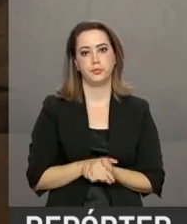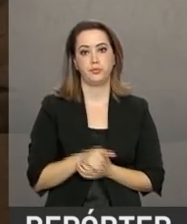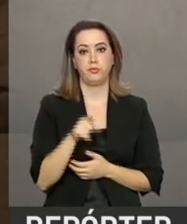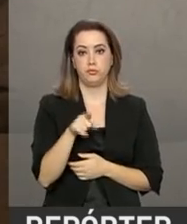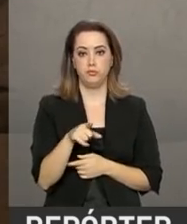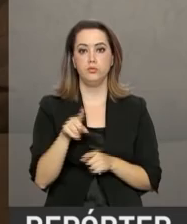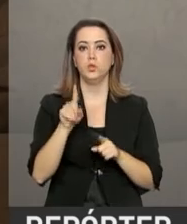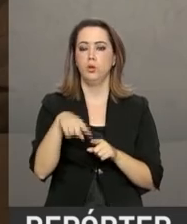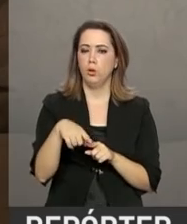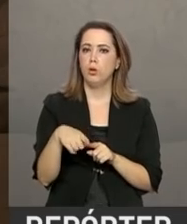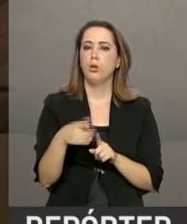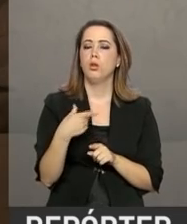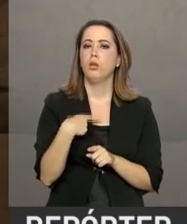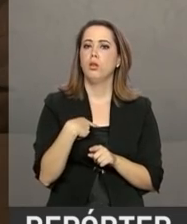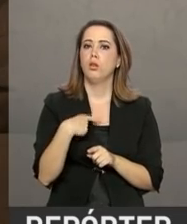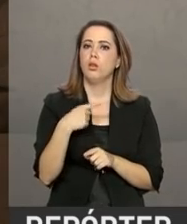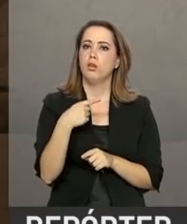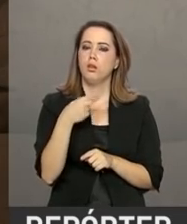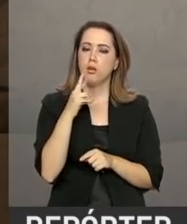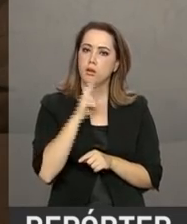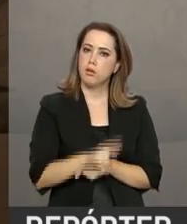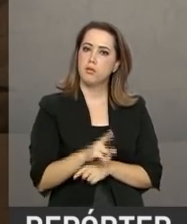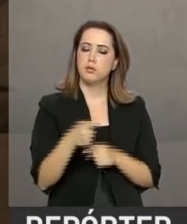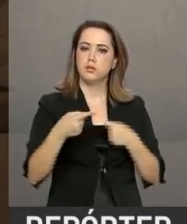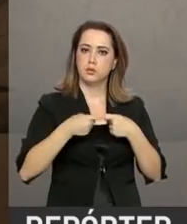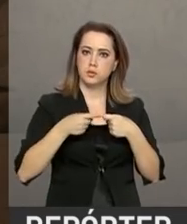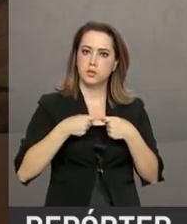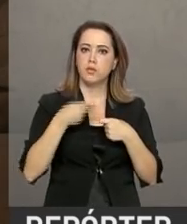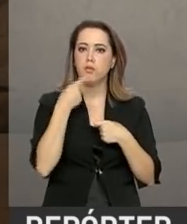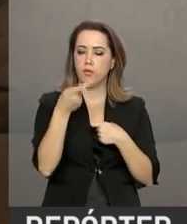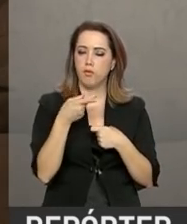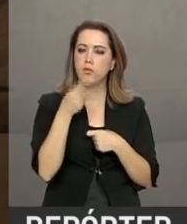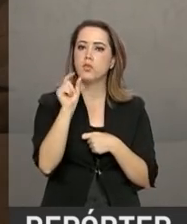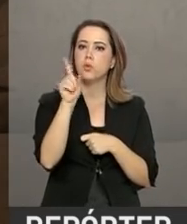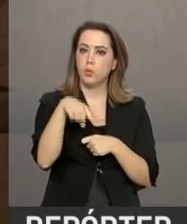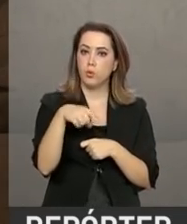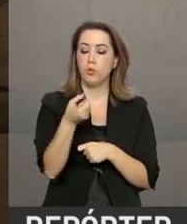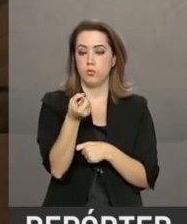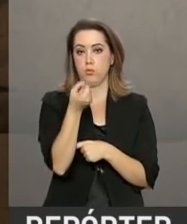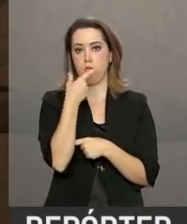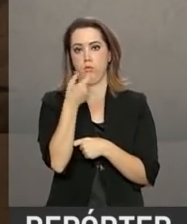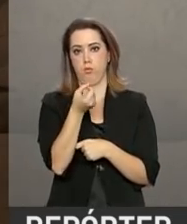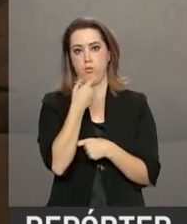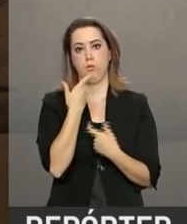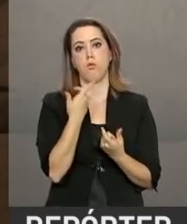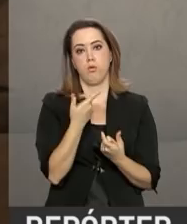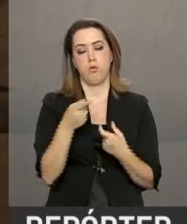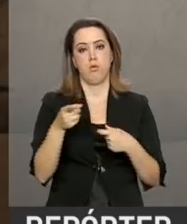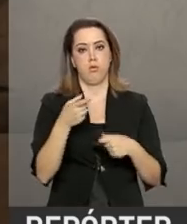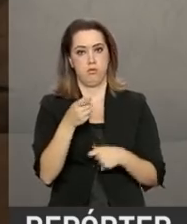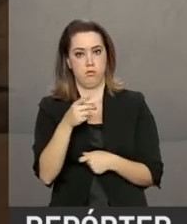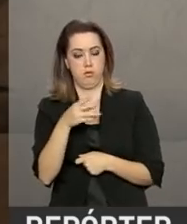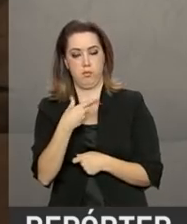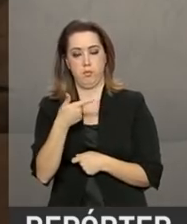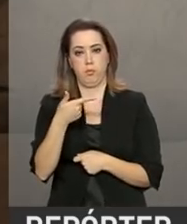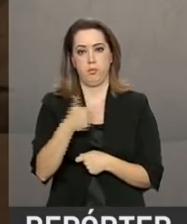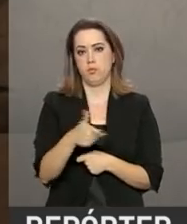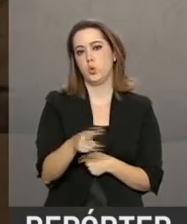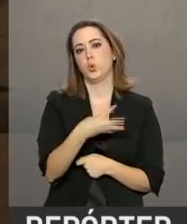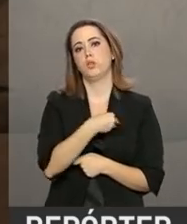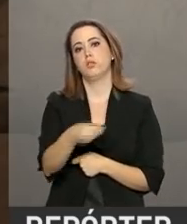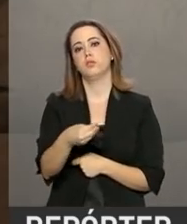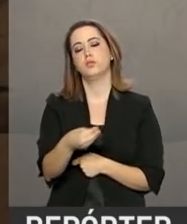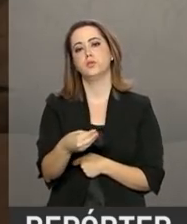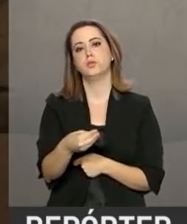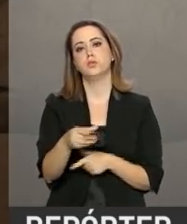o laudo né no caso o médico falou que era anticoncepcional que foi a o fator o fator principal já que não tem